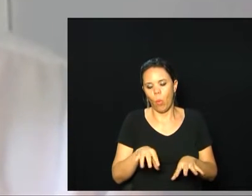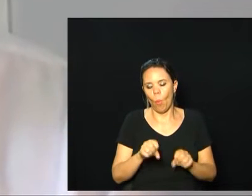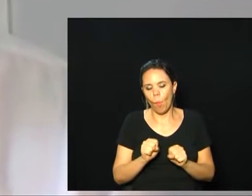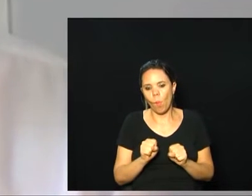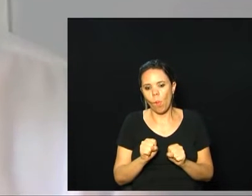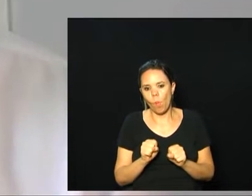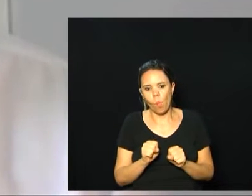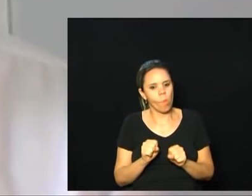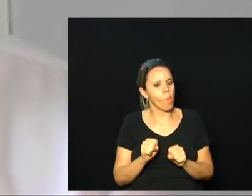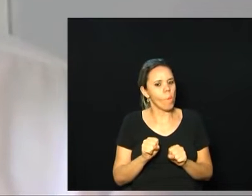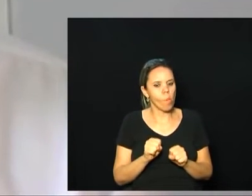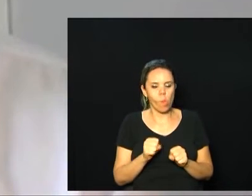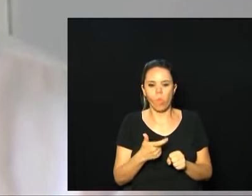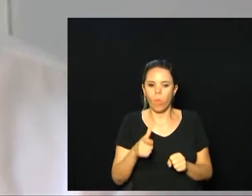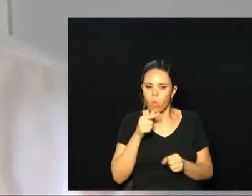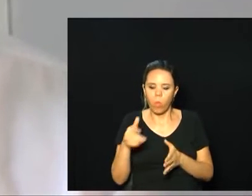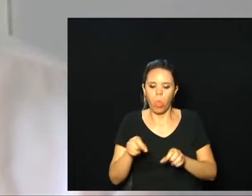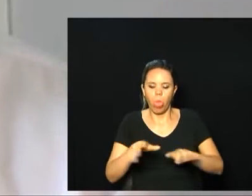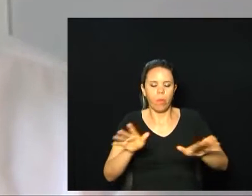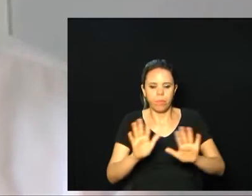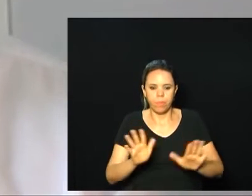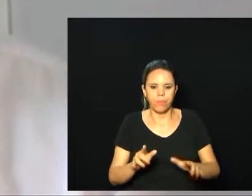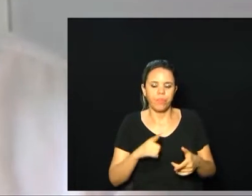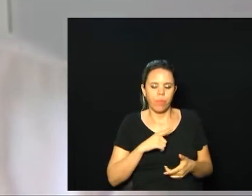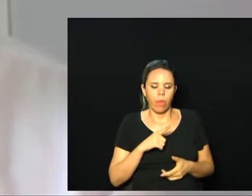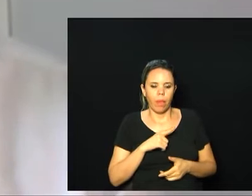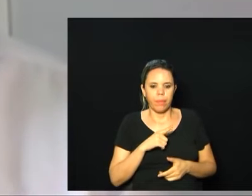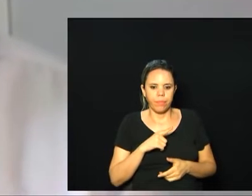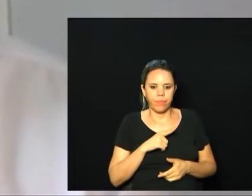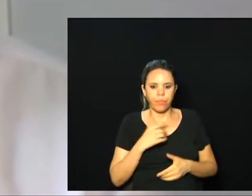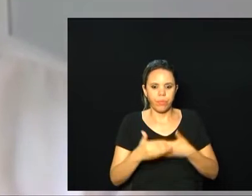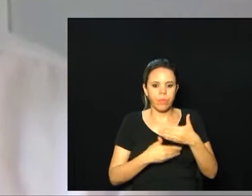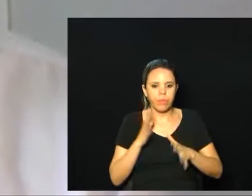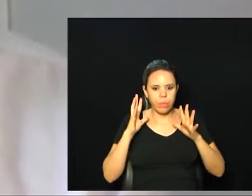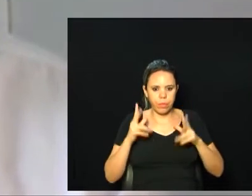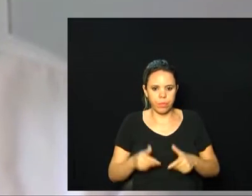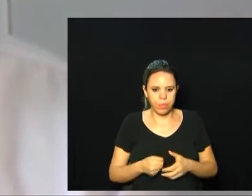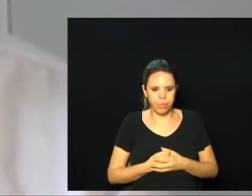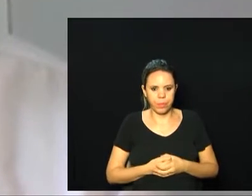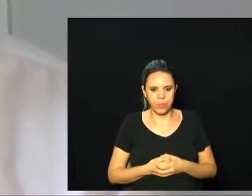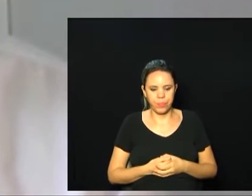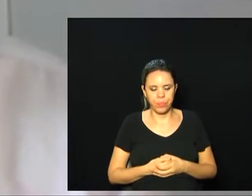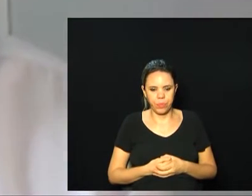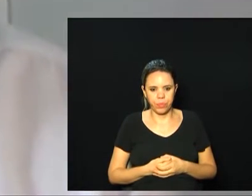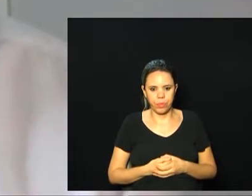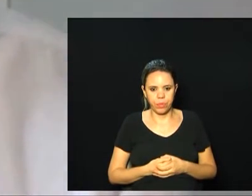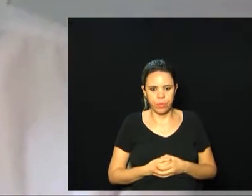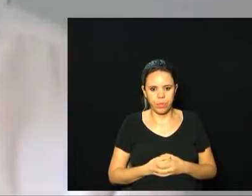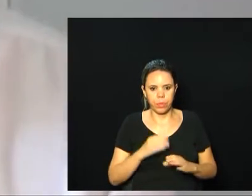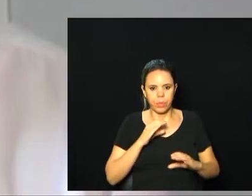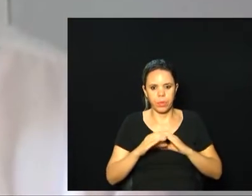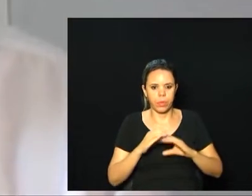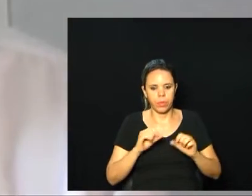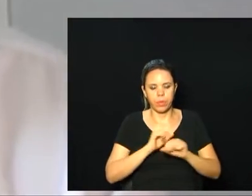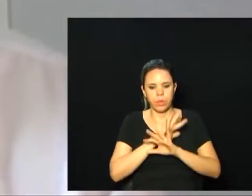que não seja úmido. Por outro lado, que eu mantenha não só uma rotina de higiene, mas que eu mantenha uma comunicação